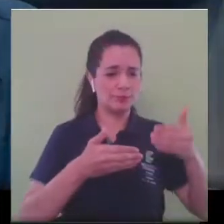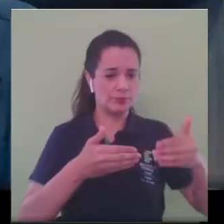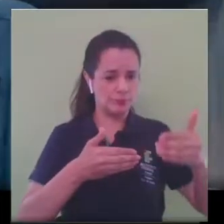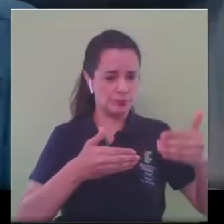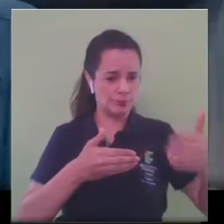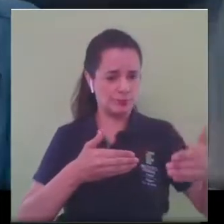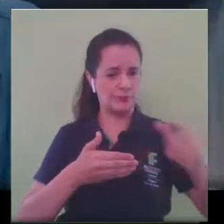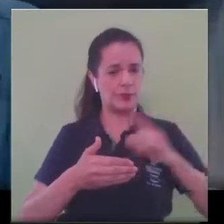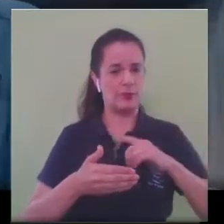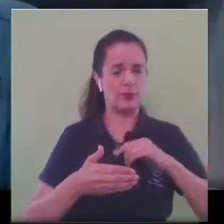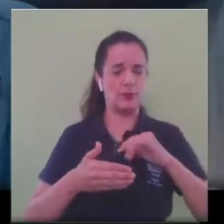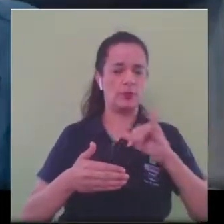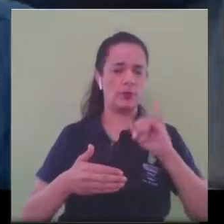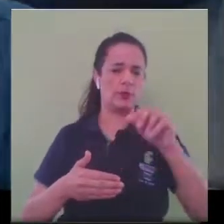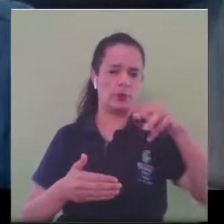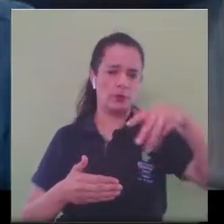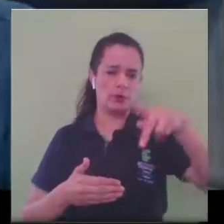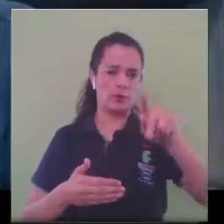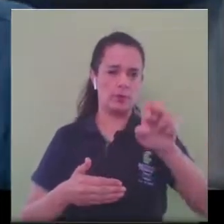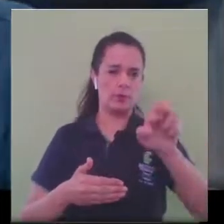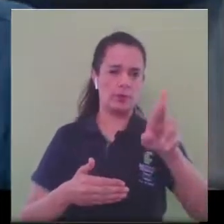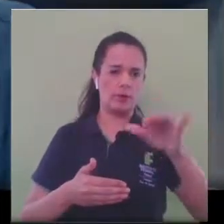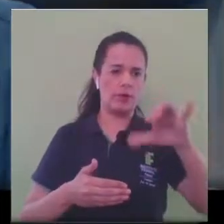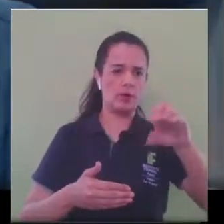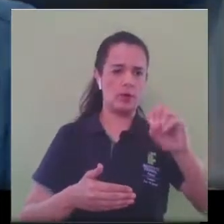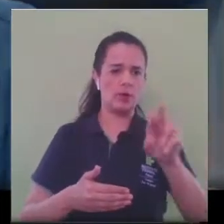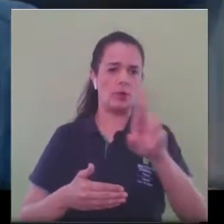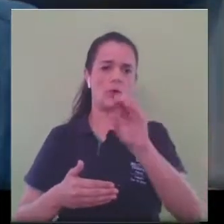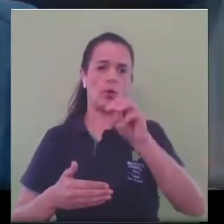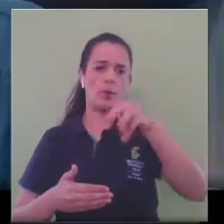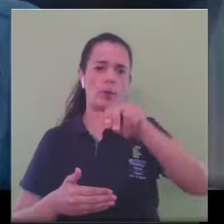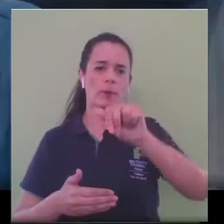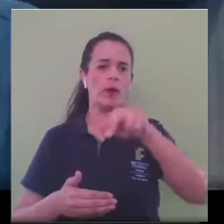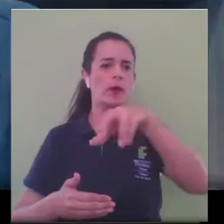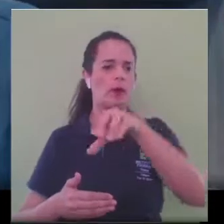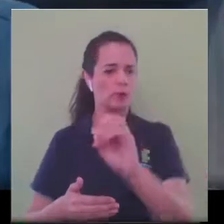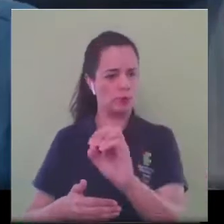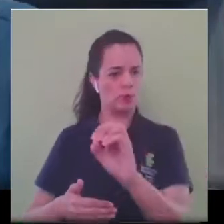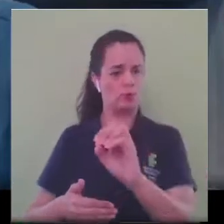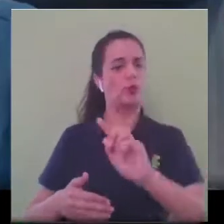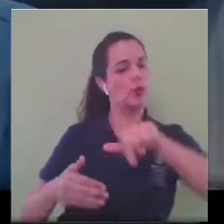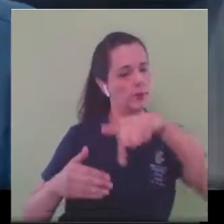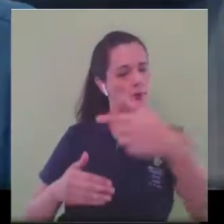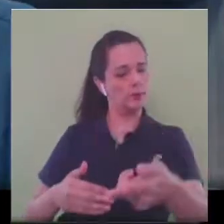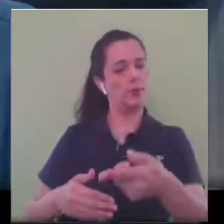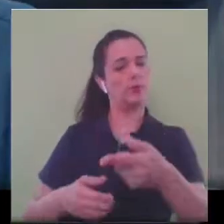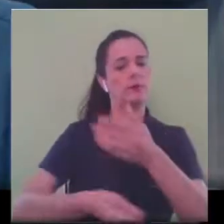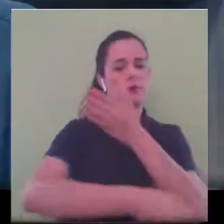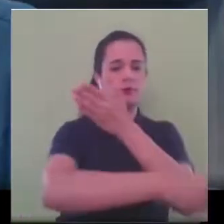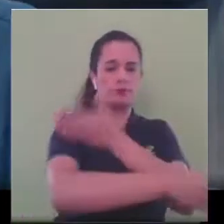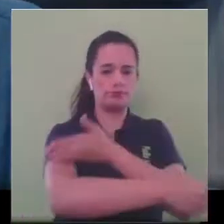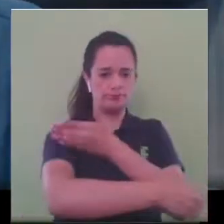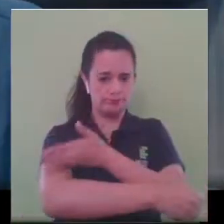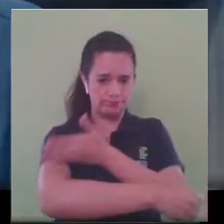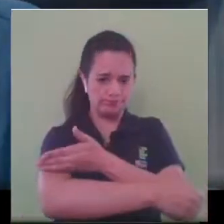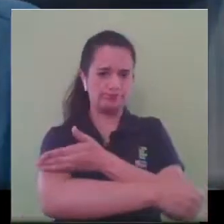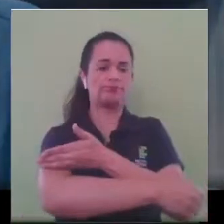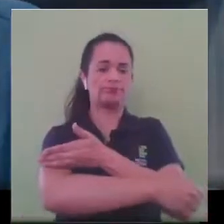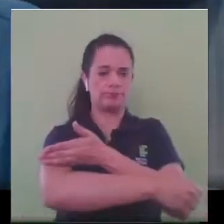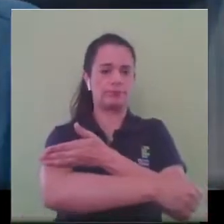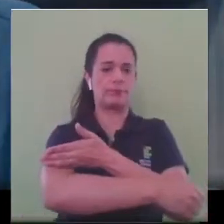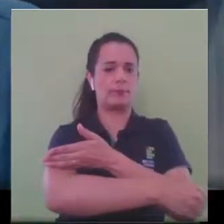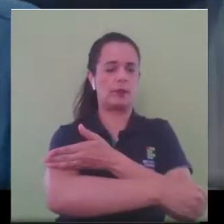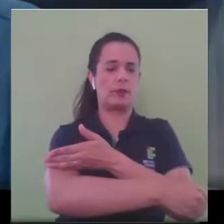Império Romano, essas listas foram se desenvolvendo. Depois surgiu na Idade Média, no final da Idade Média surgiram